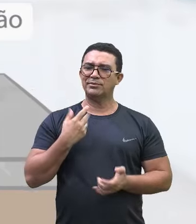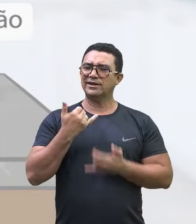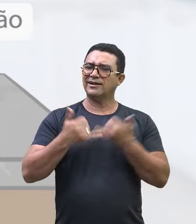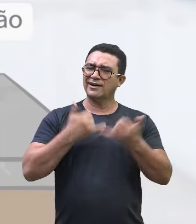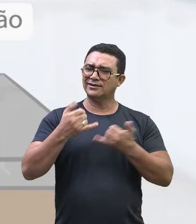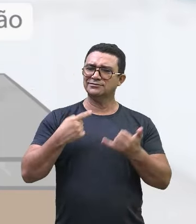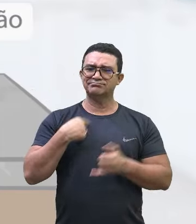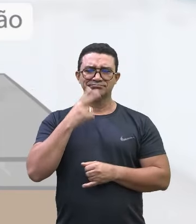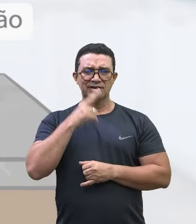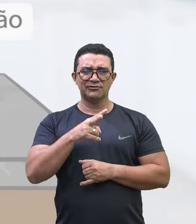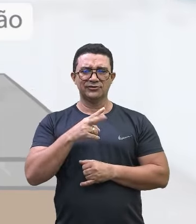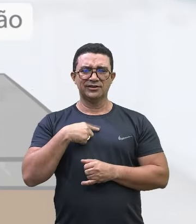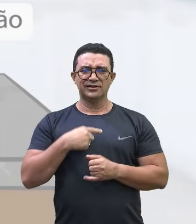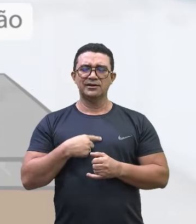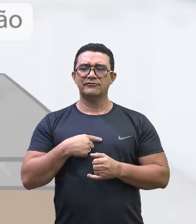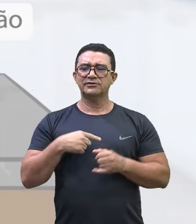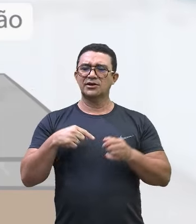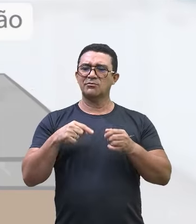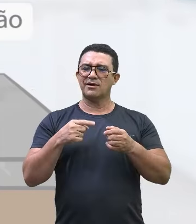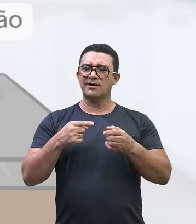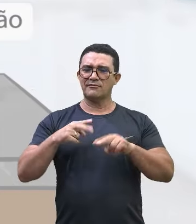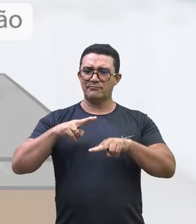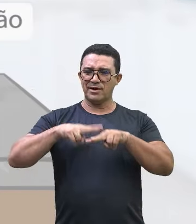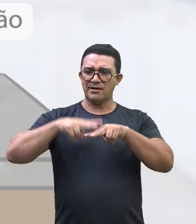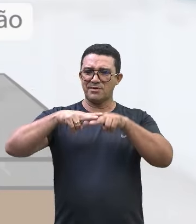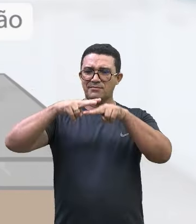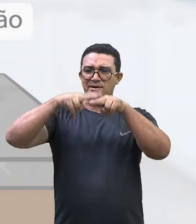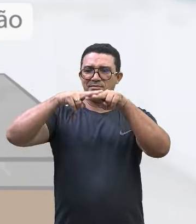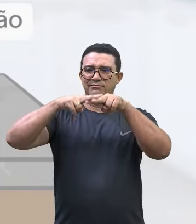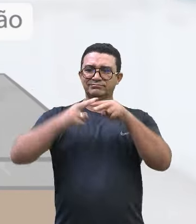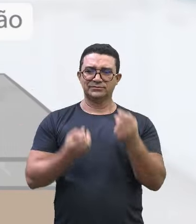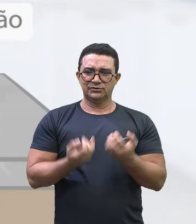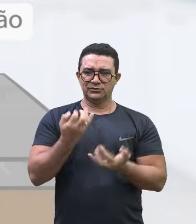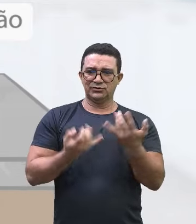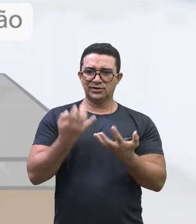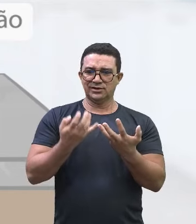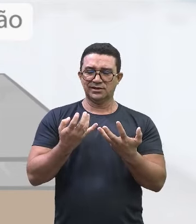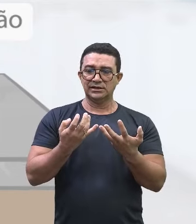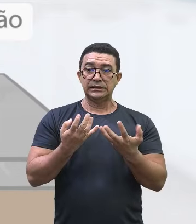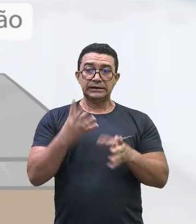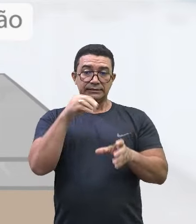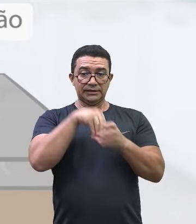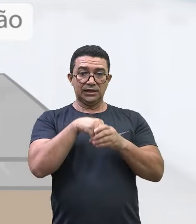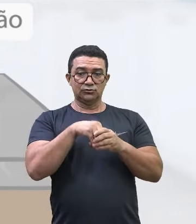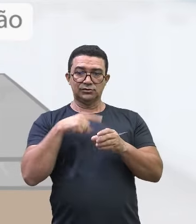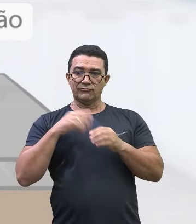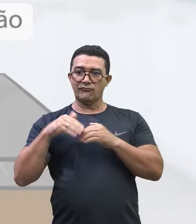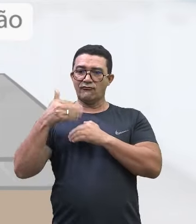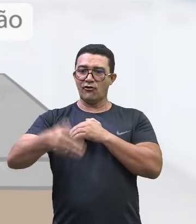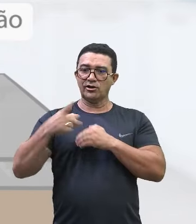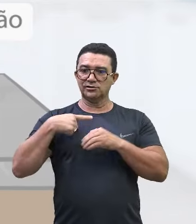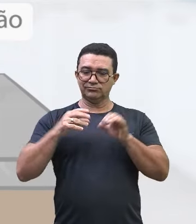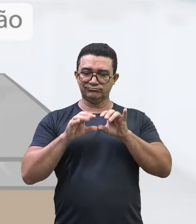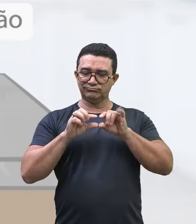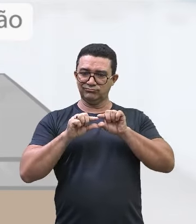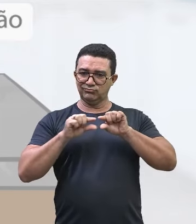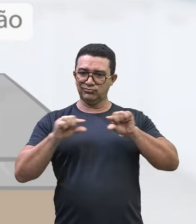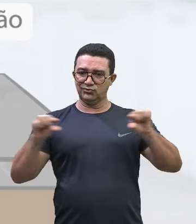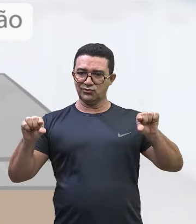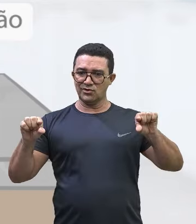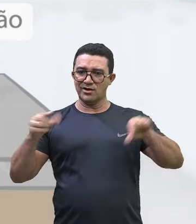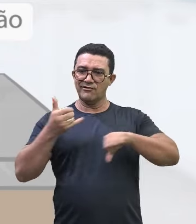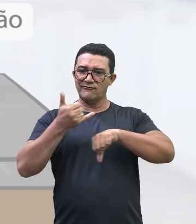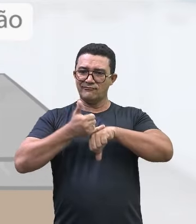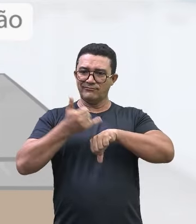né? Fizeram uma fogueira e tinha um aço fora ali daquela fogueira. Sem perceber, quando eu era